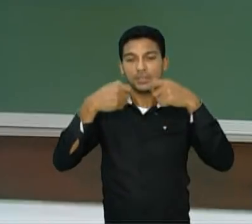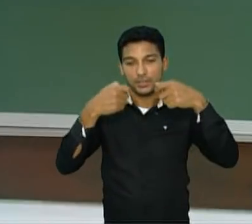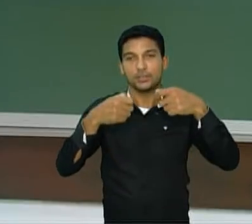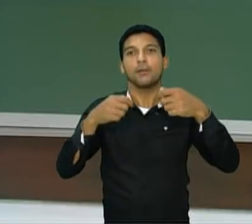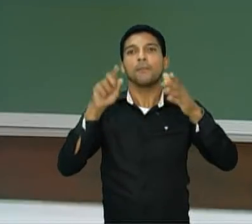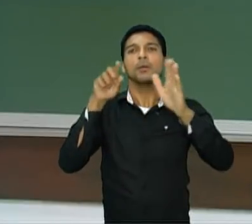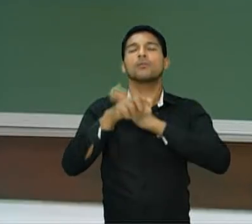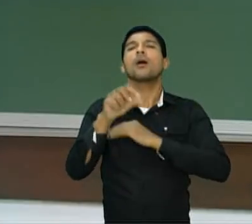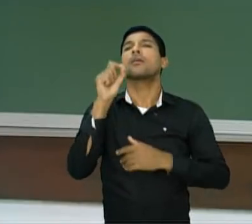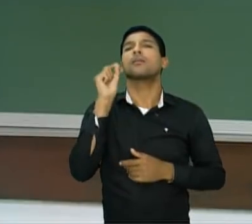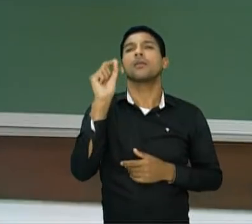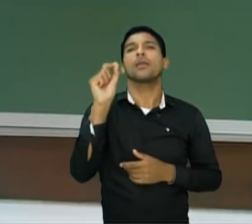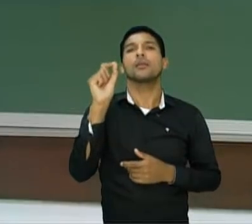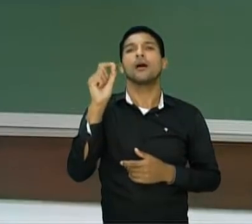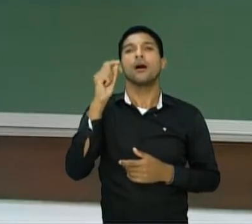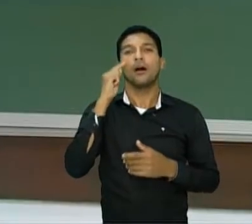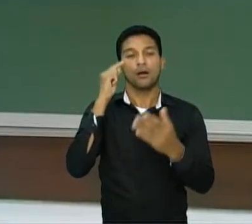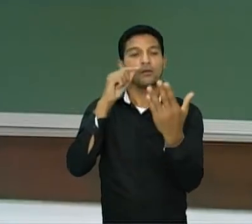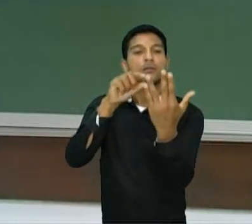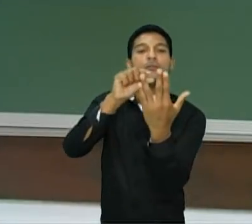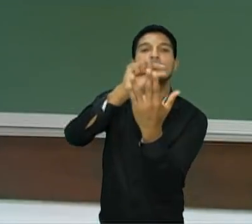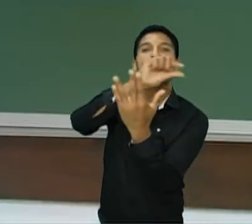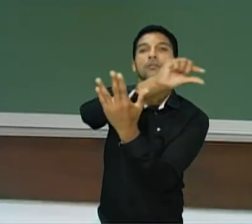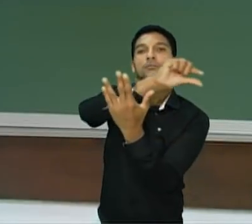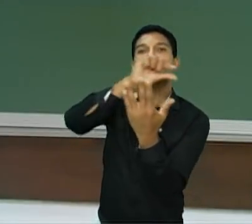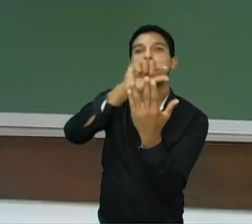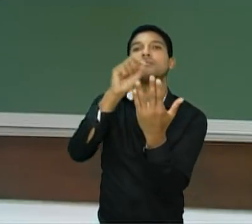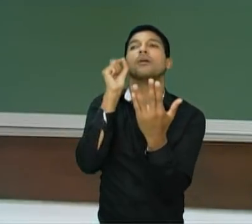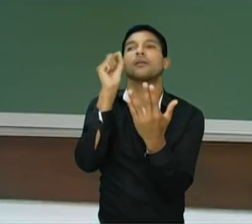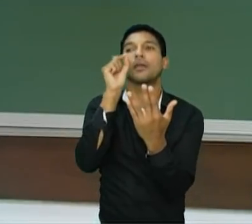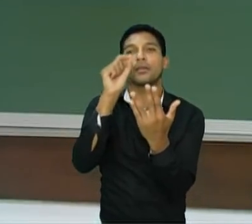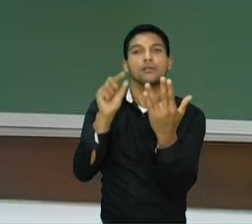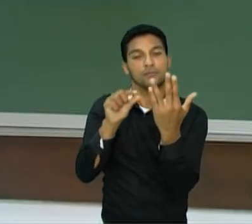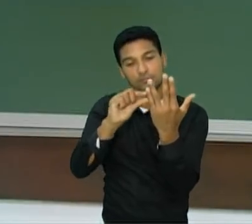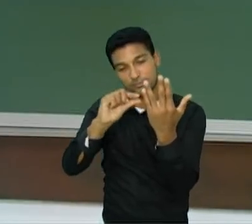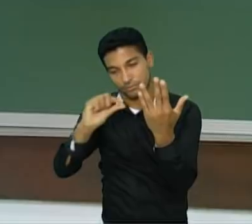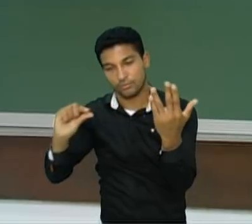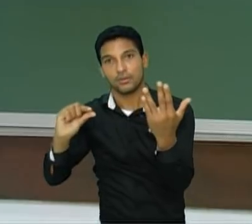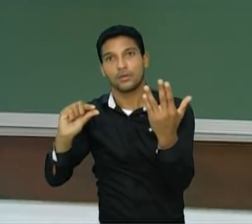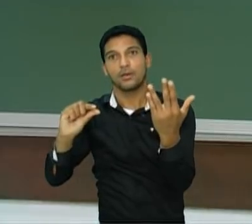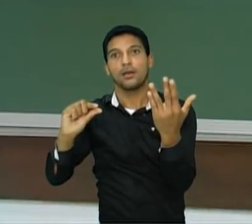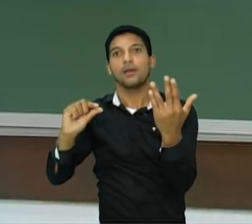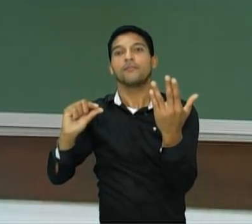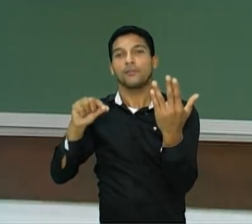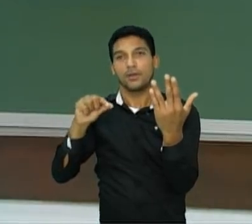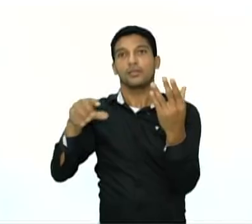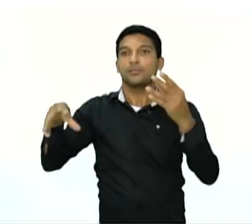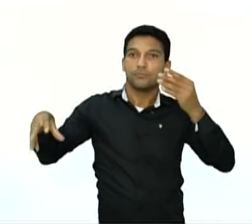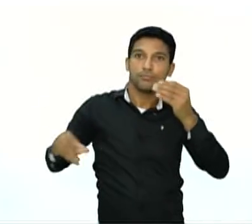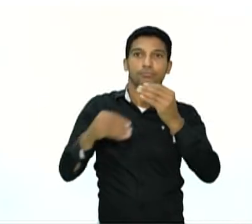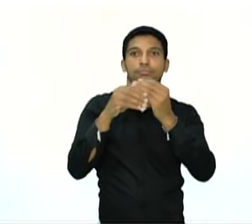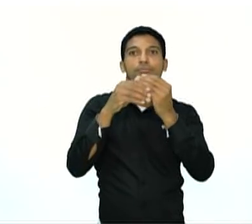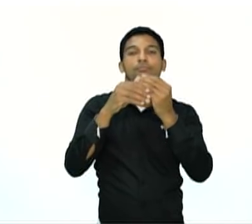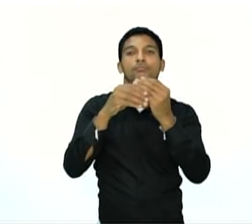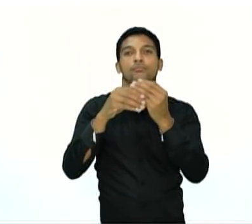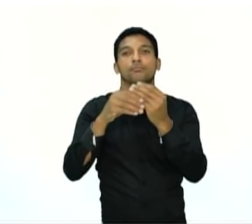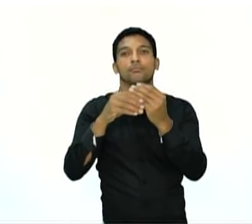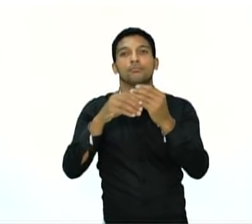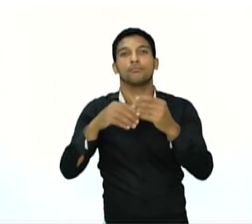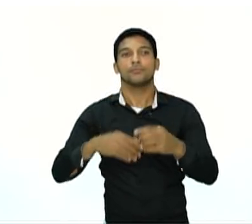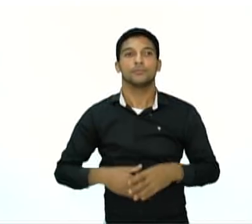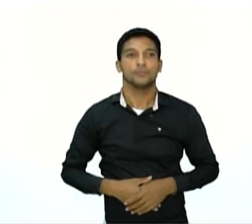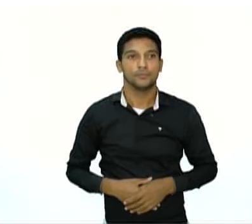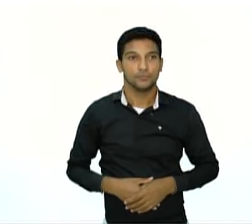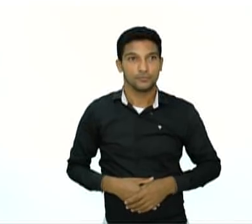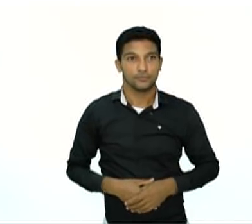a oração subordinada. Nesse caso, ela é sujeito. Exercício. É necessário que se